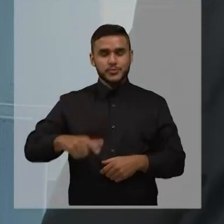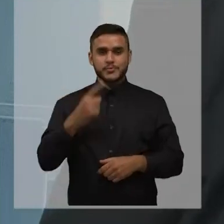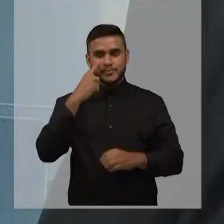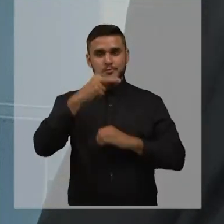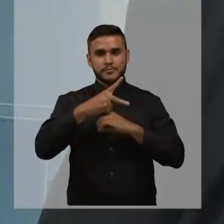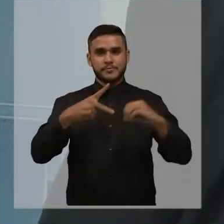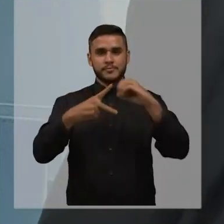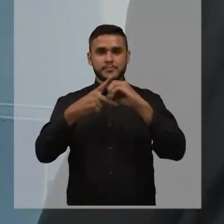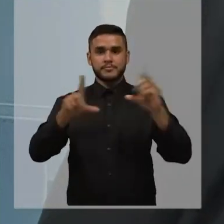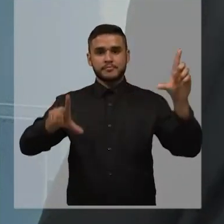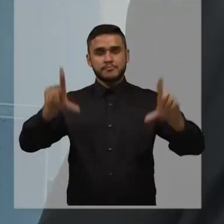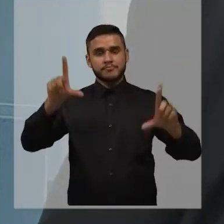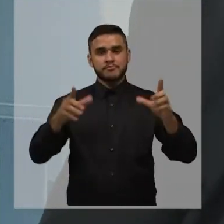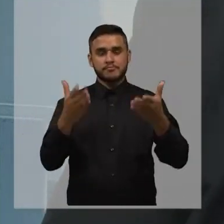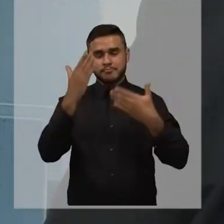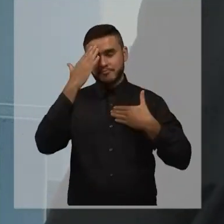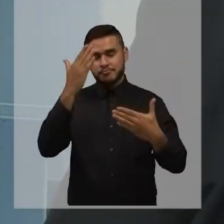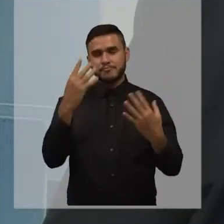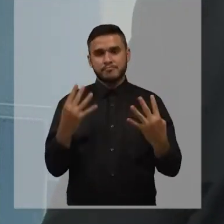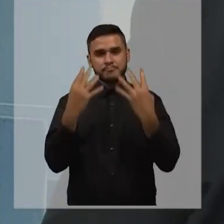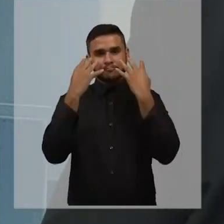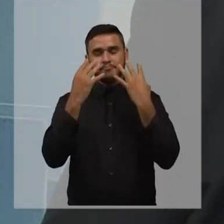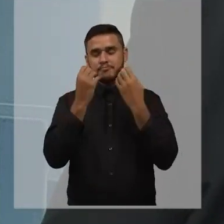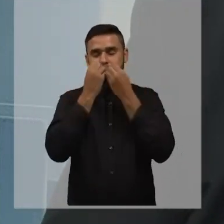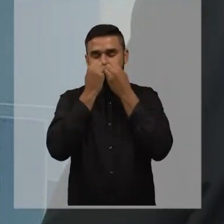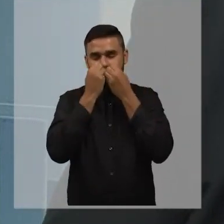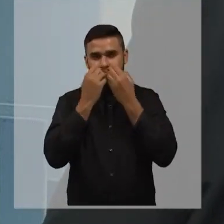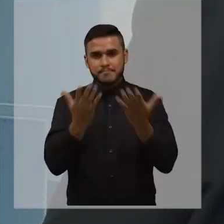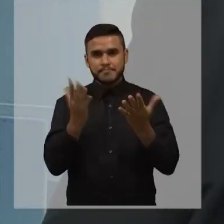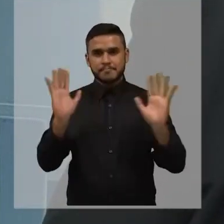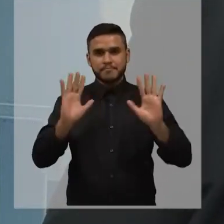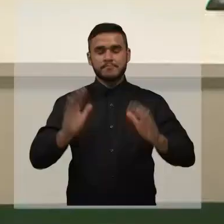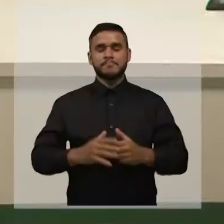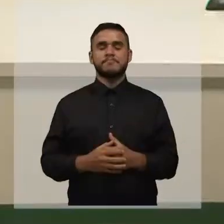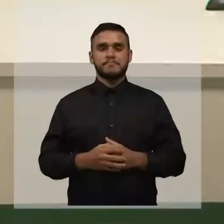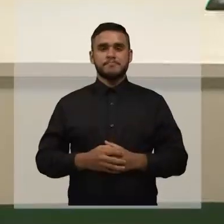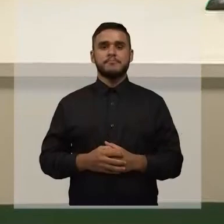com mais um programa pela ordem. Obrigado pelo carinho, obrigado pela audiência. Até lá.